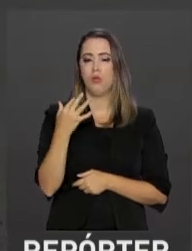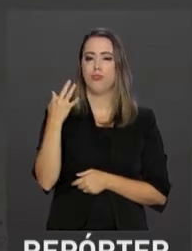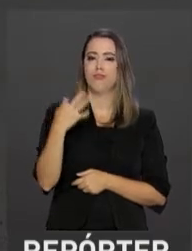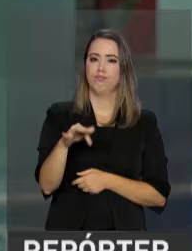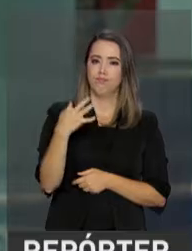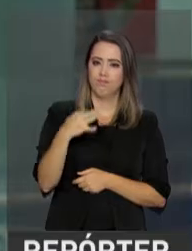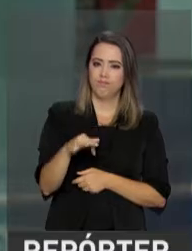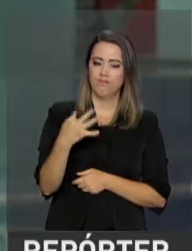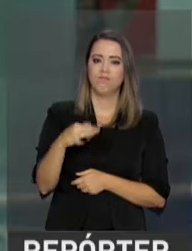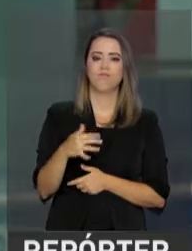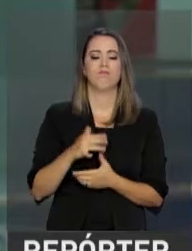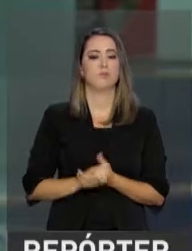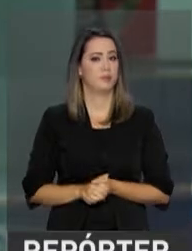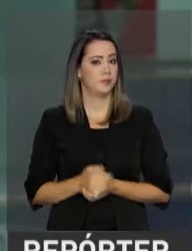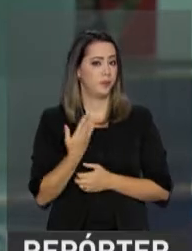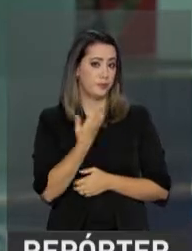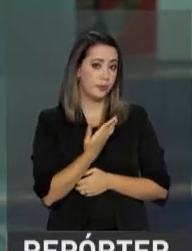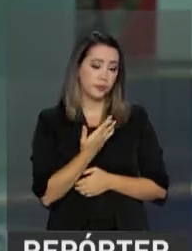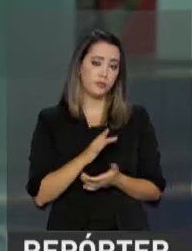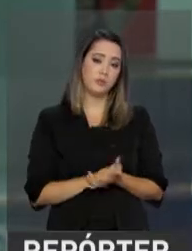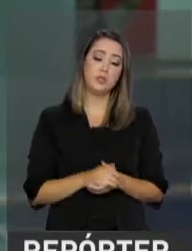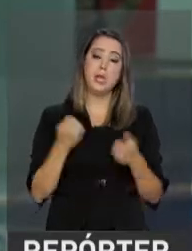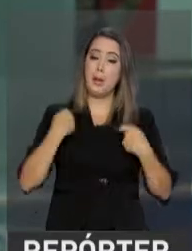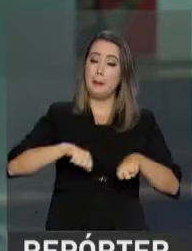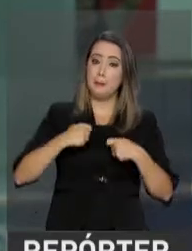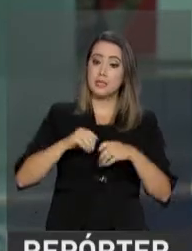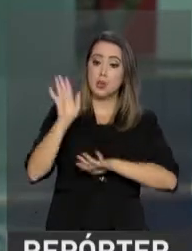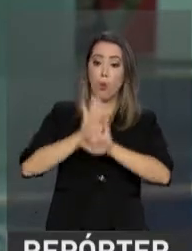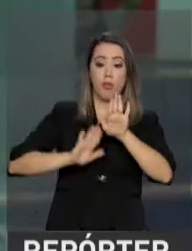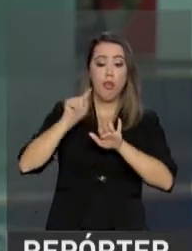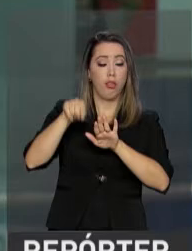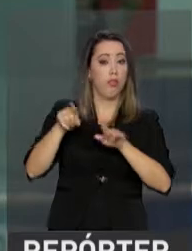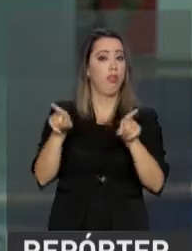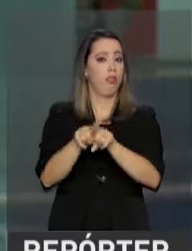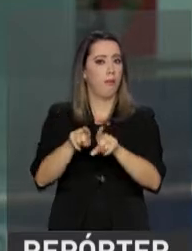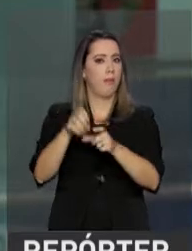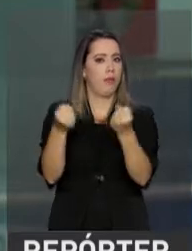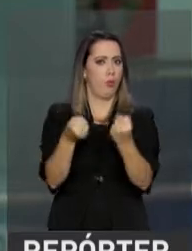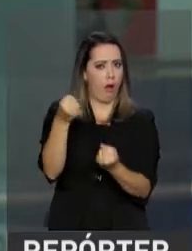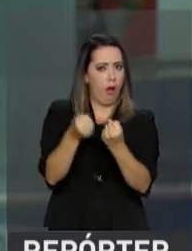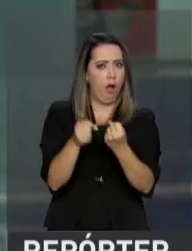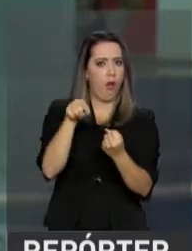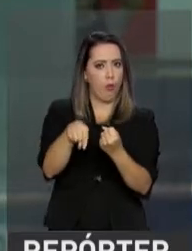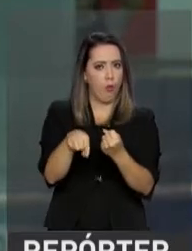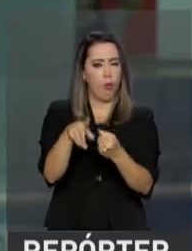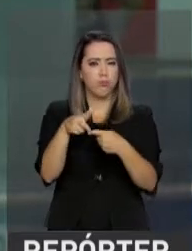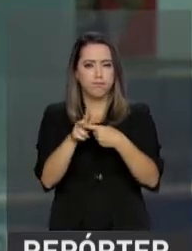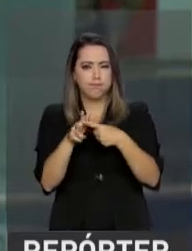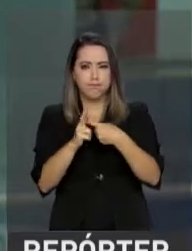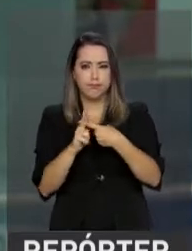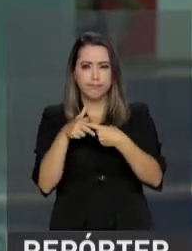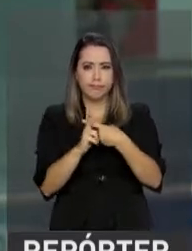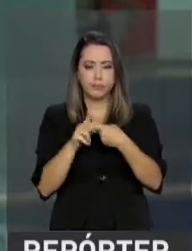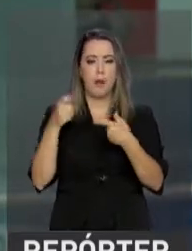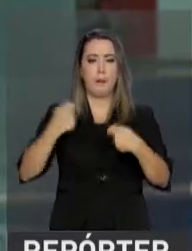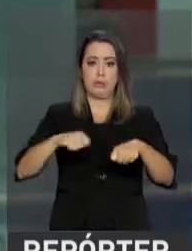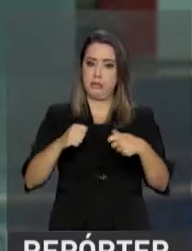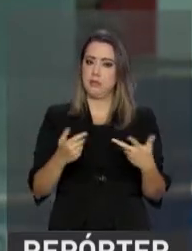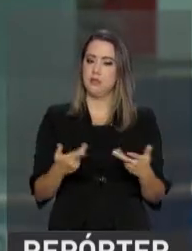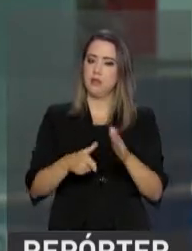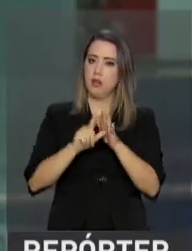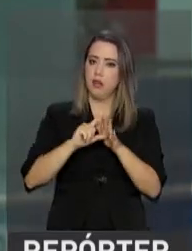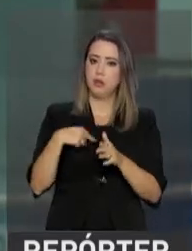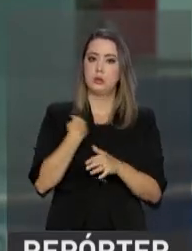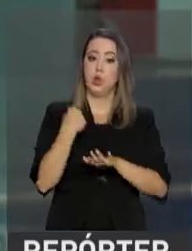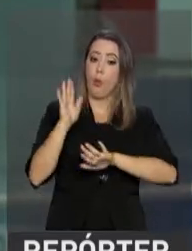gravemente a manutenção preventiva básica necessária para que você faça uma viagem com segurança e depois é cautela cautela nós temos um período de